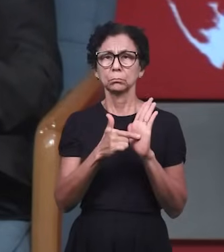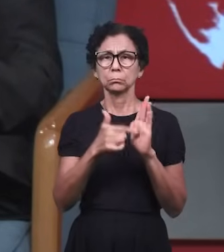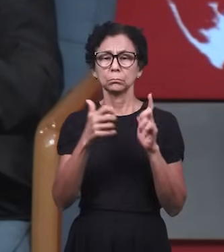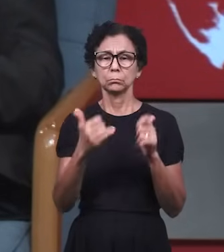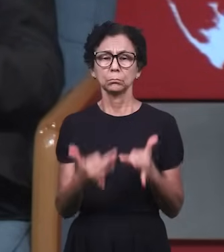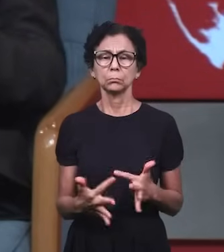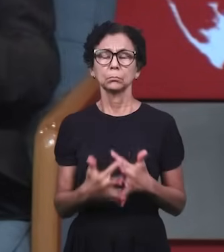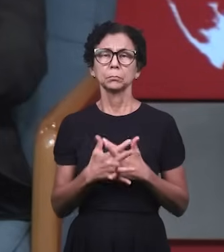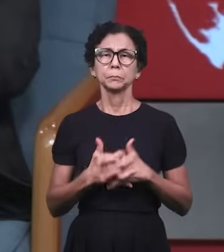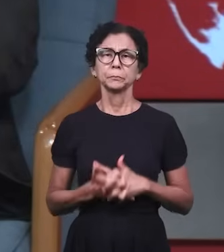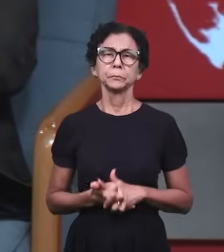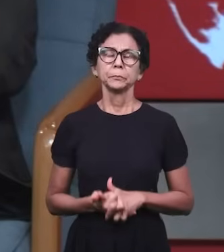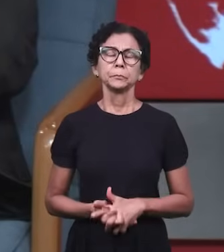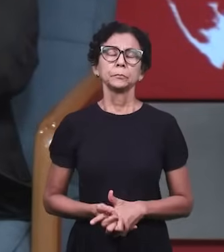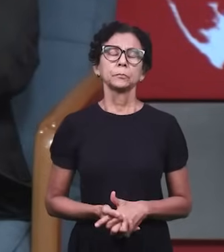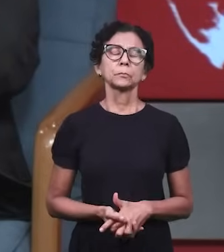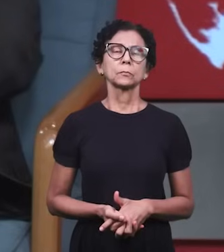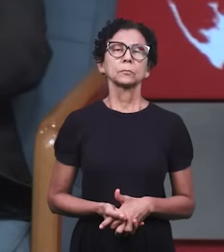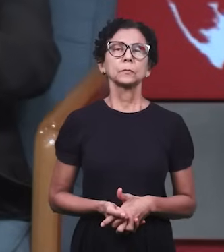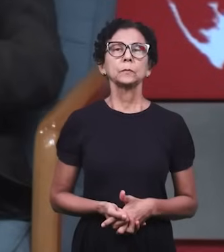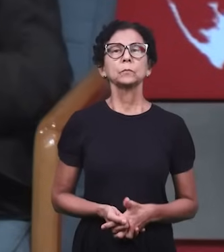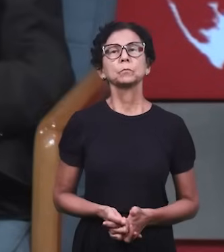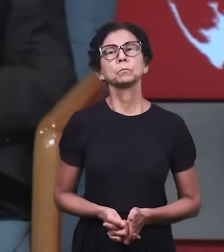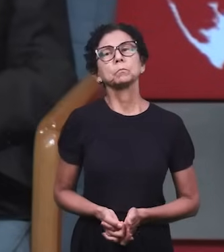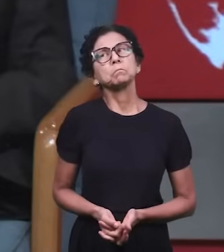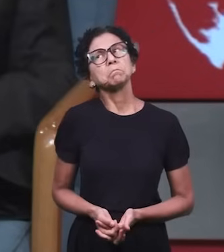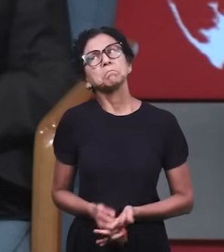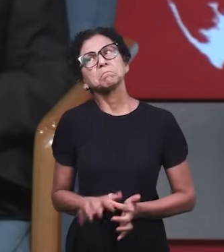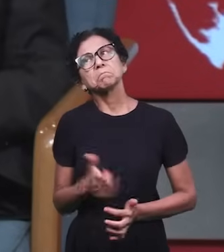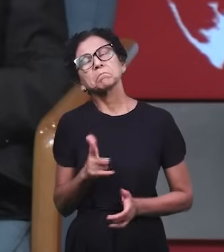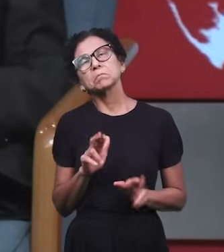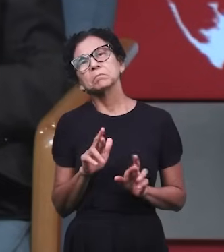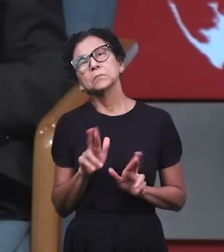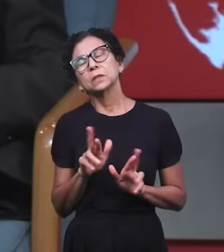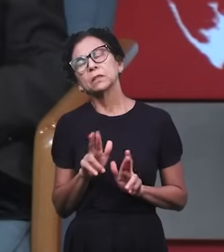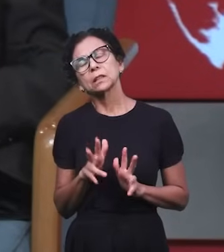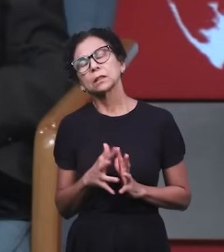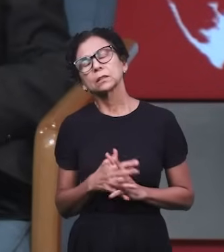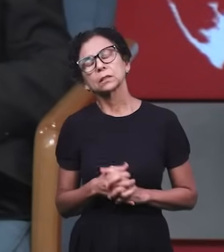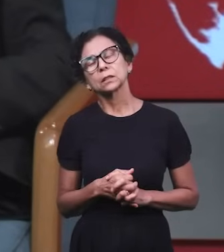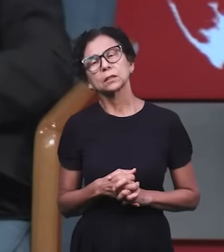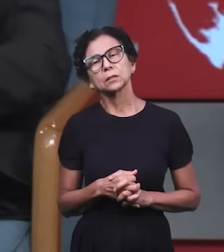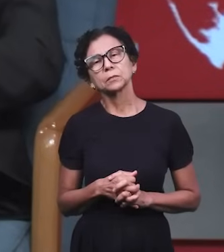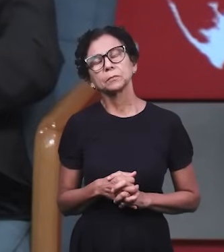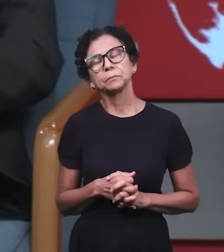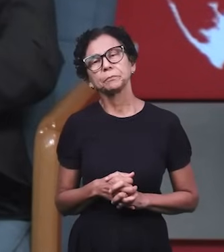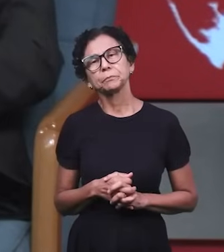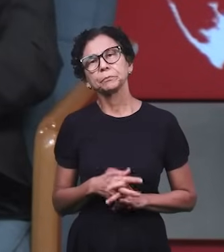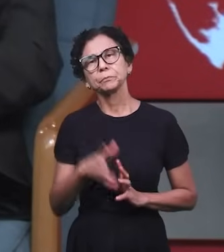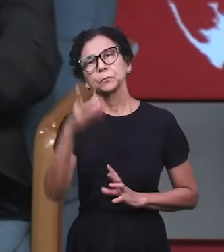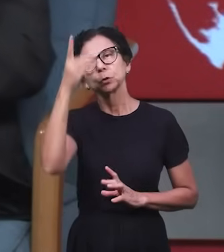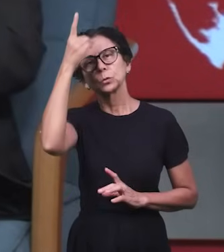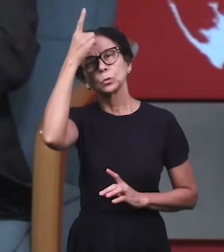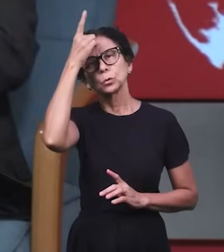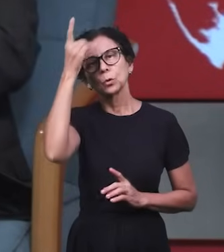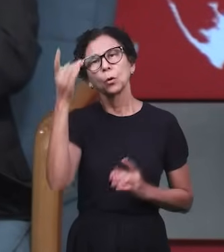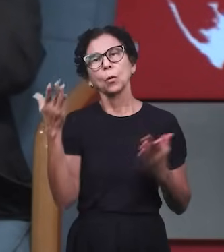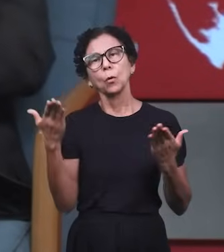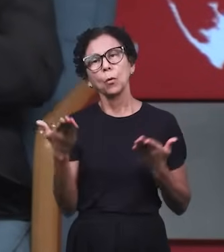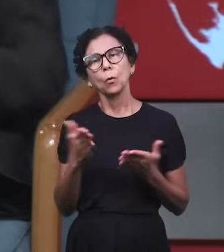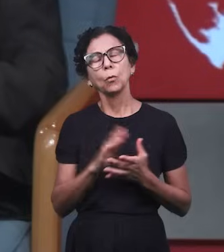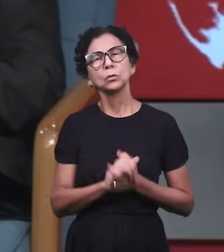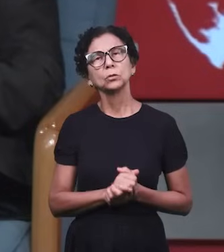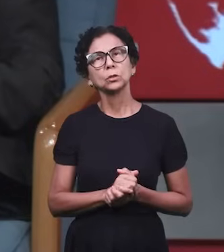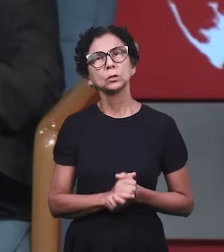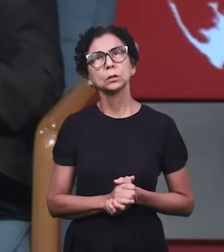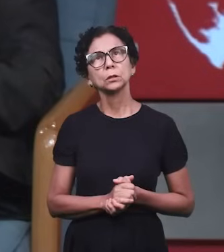ensino disso. Então, hoje, não há diferença para o dom espiritual hoje e na vida